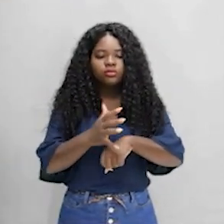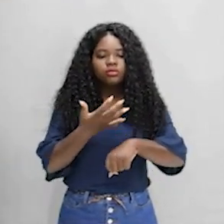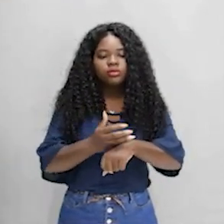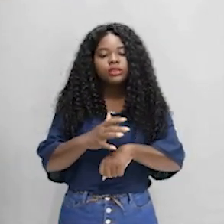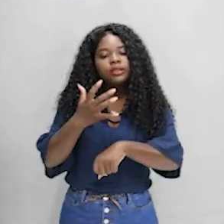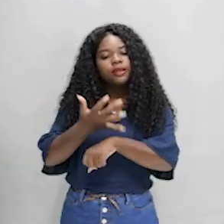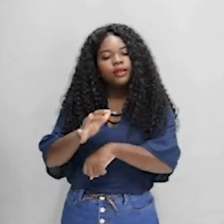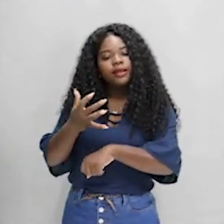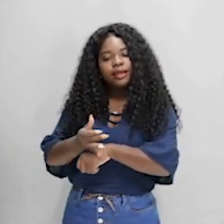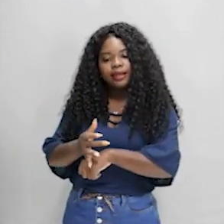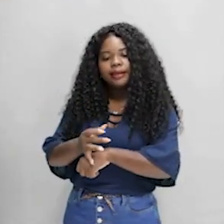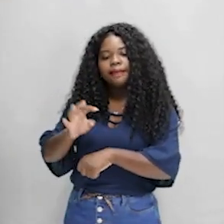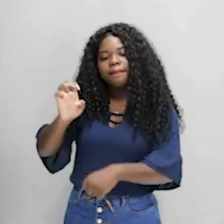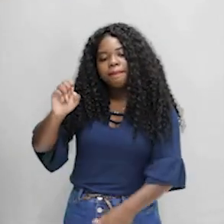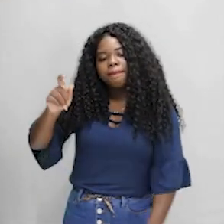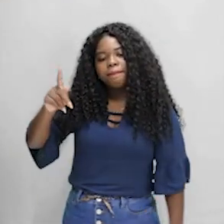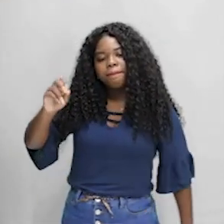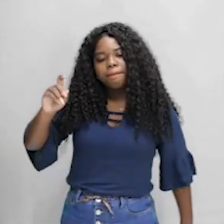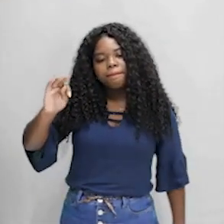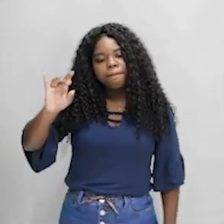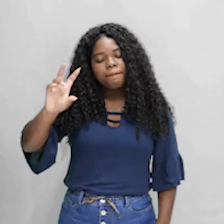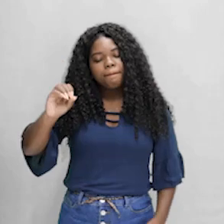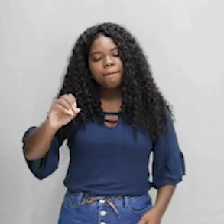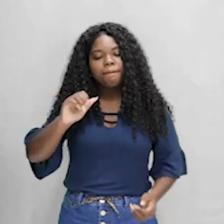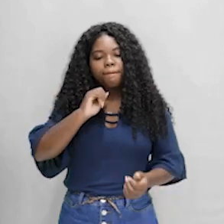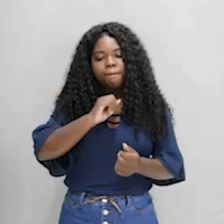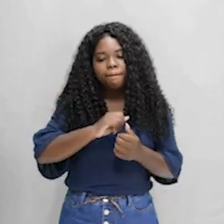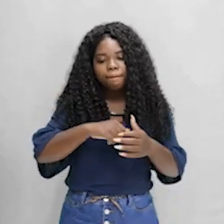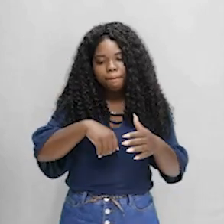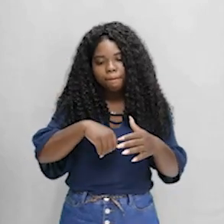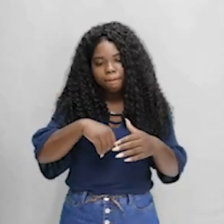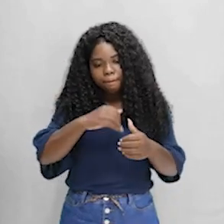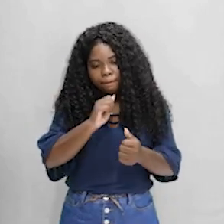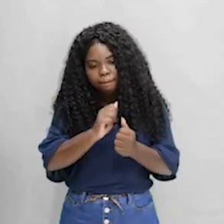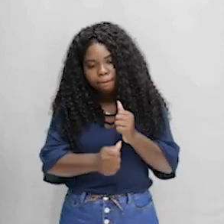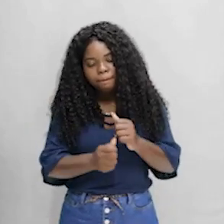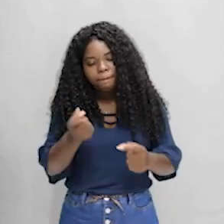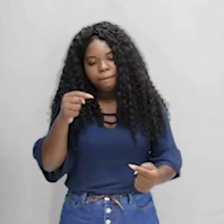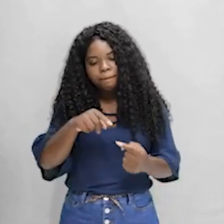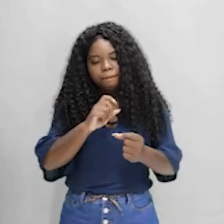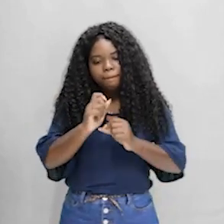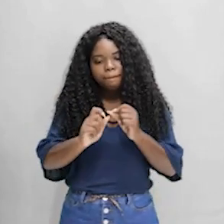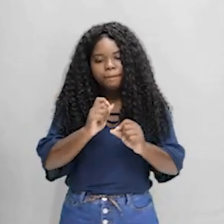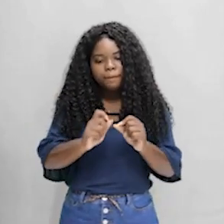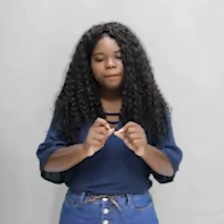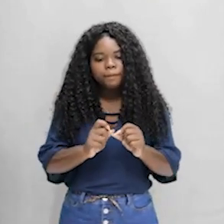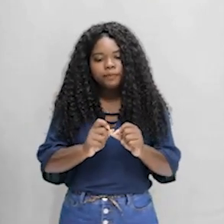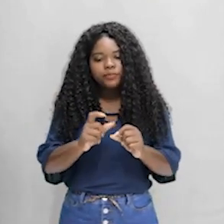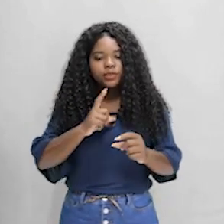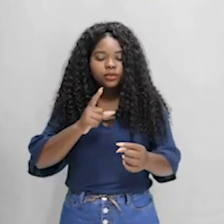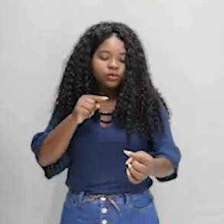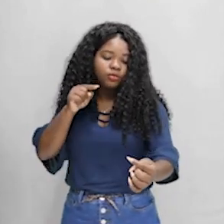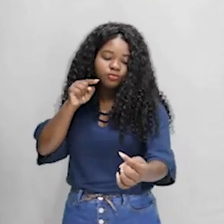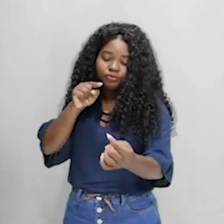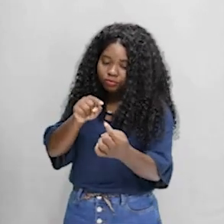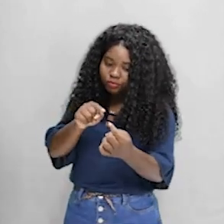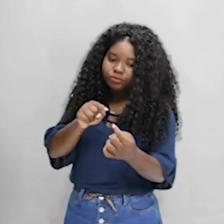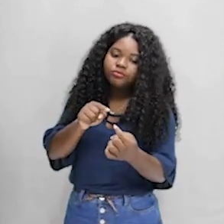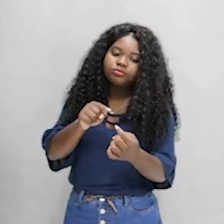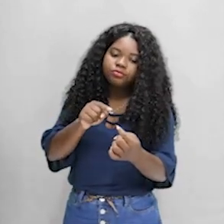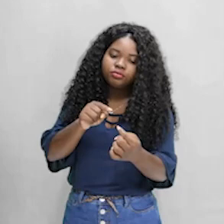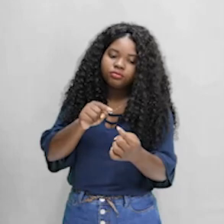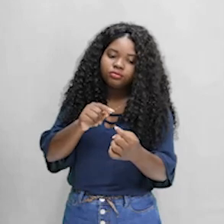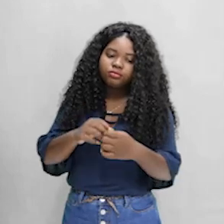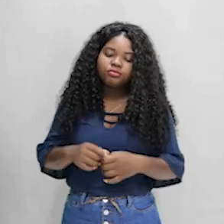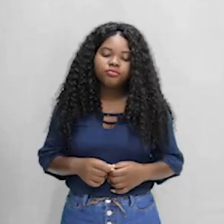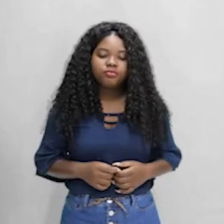De treinamento esportivo. Com o objetivo de quê? Com alcançar um certo objetivo, um certo resultado.